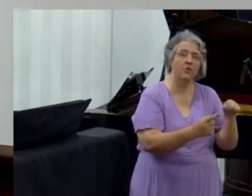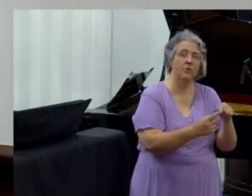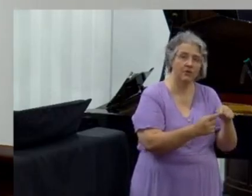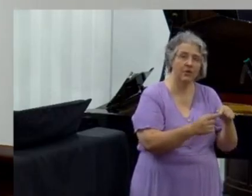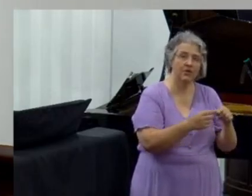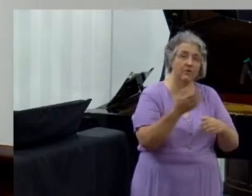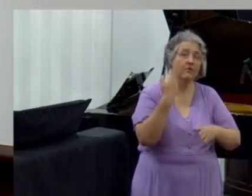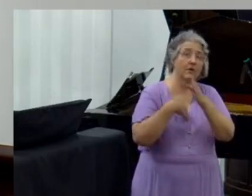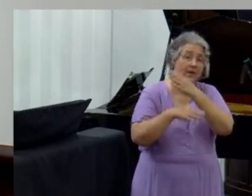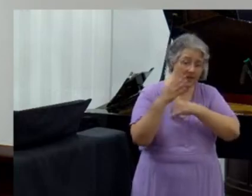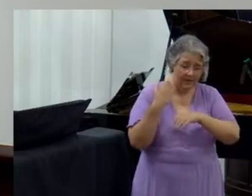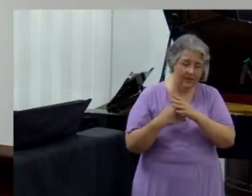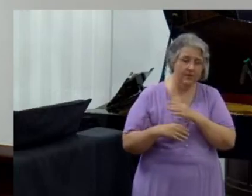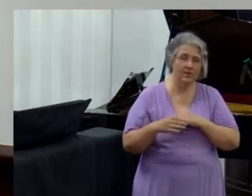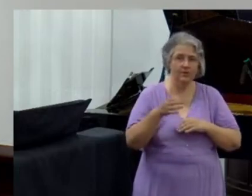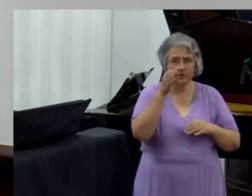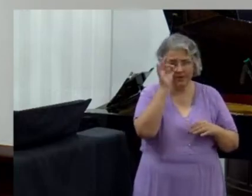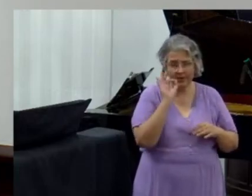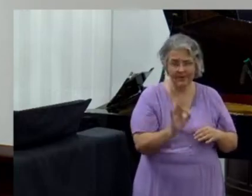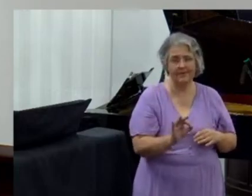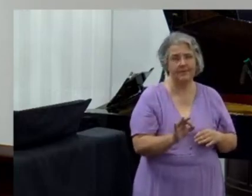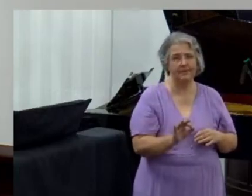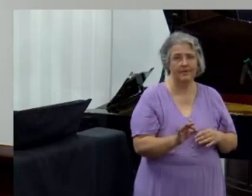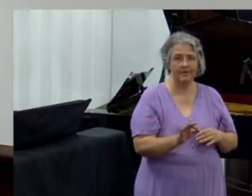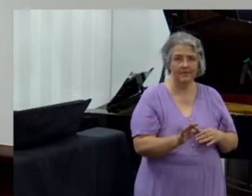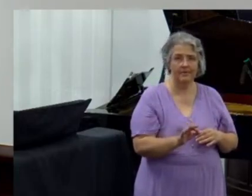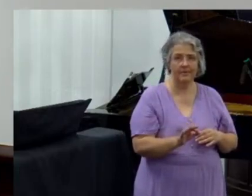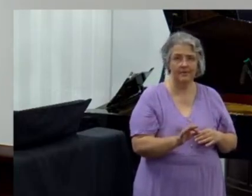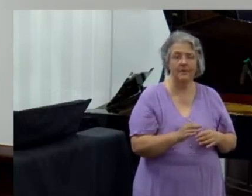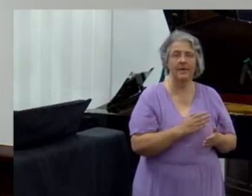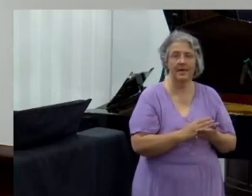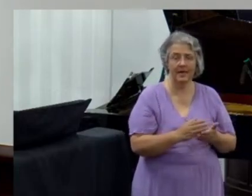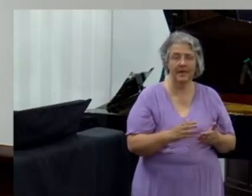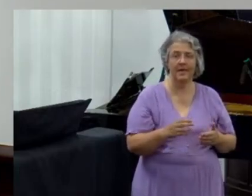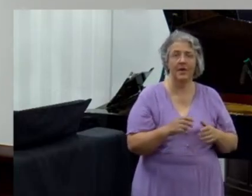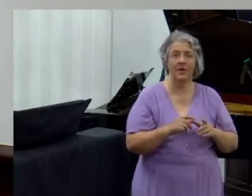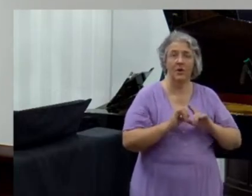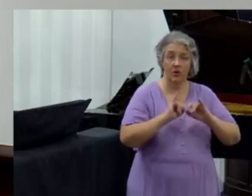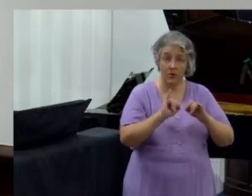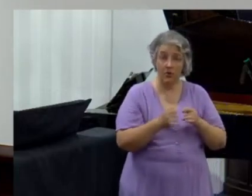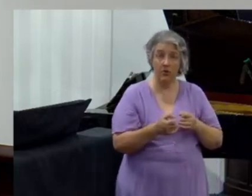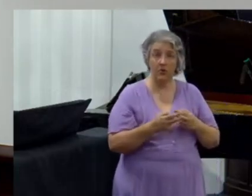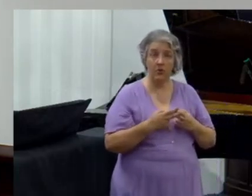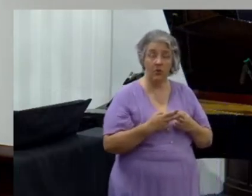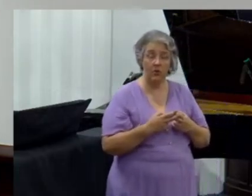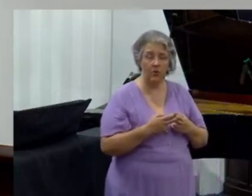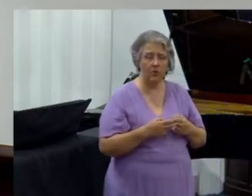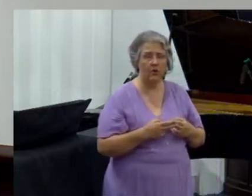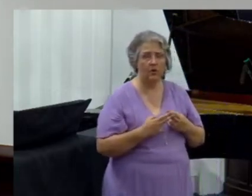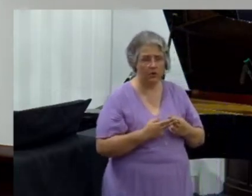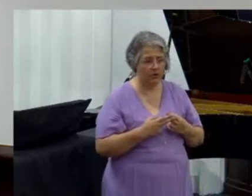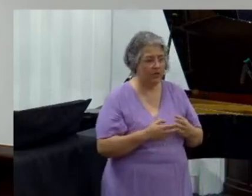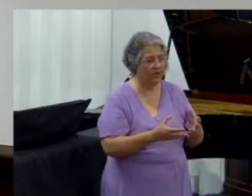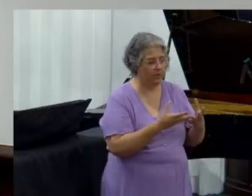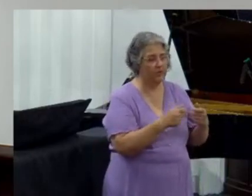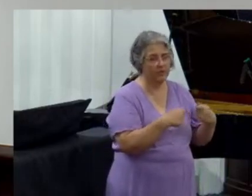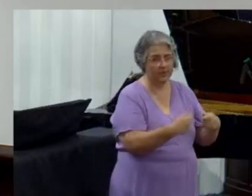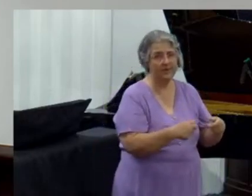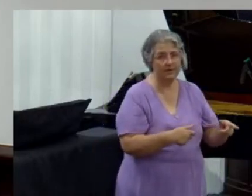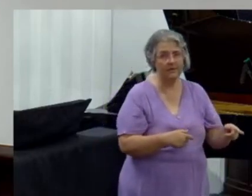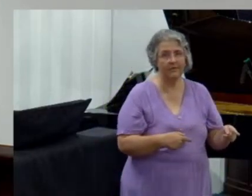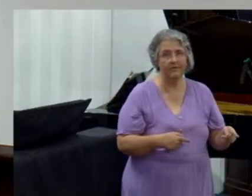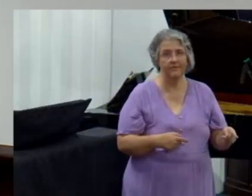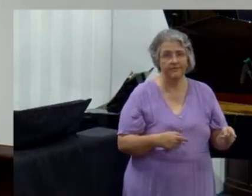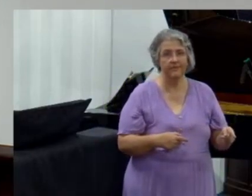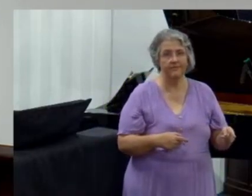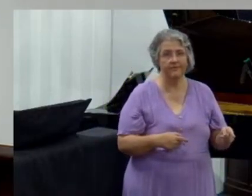que pessoas que não faziam parte originalmente do judaísmo, pessoas que eram estrangeiras à região da Judéia,